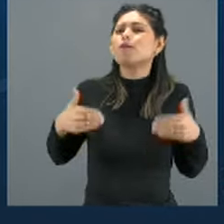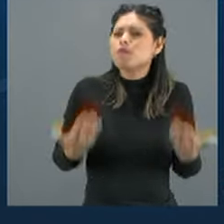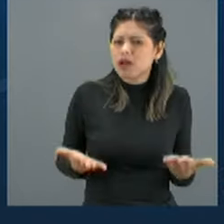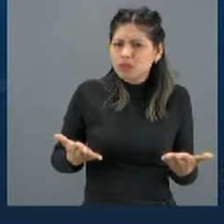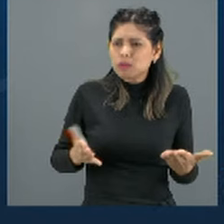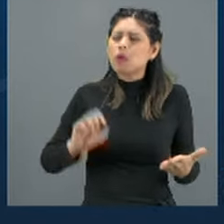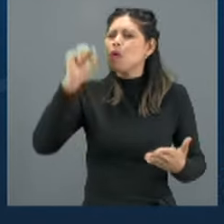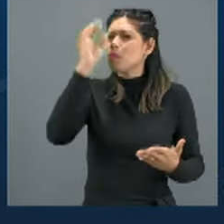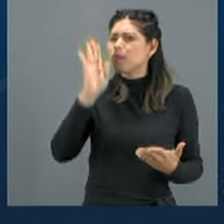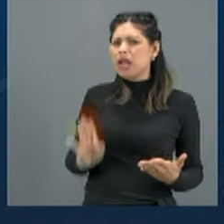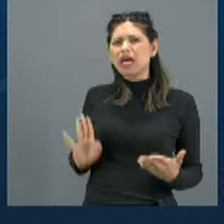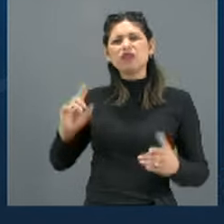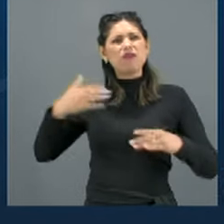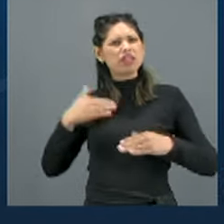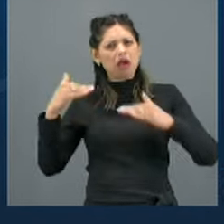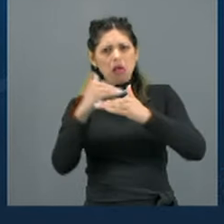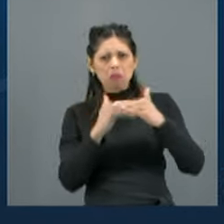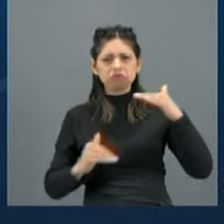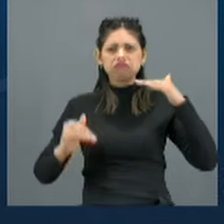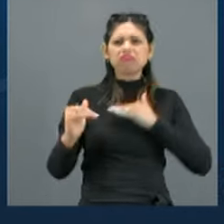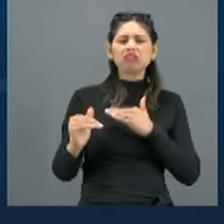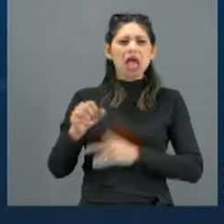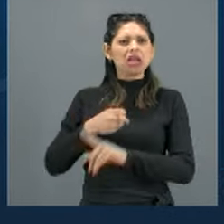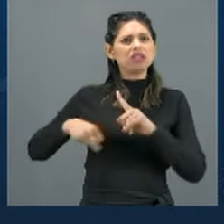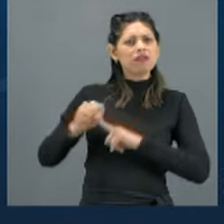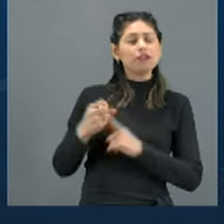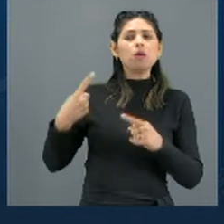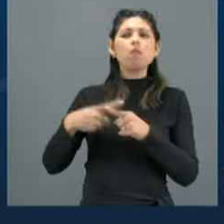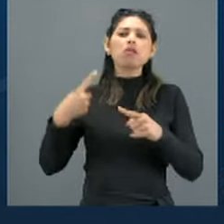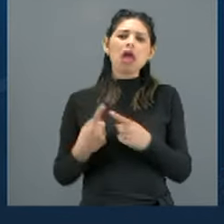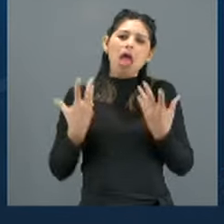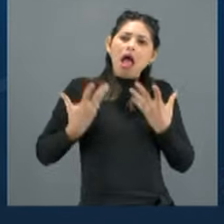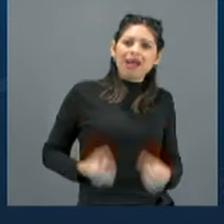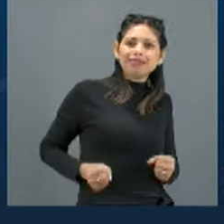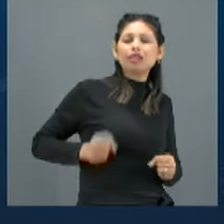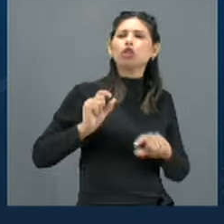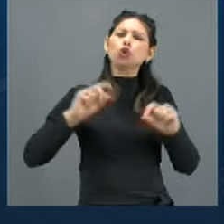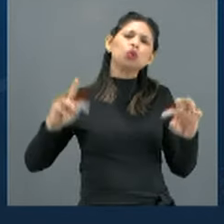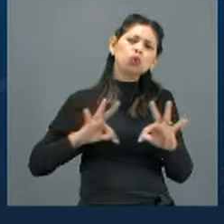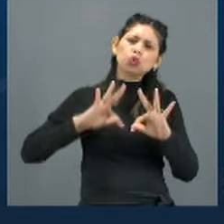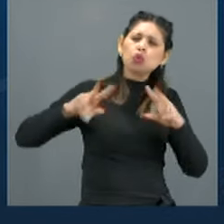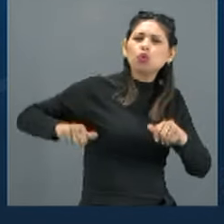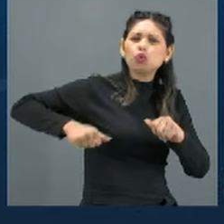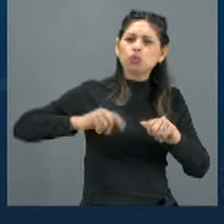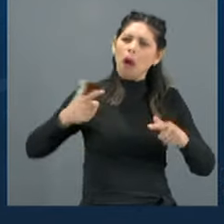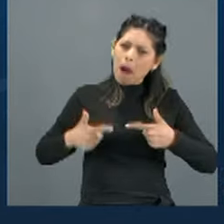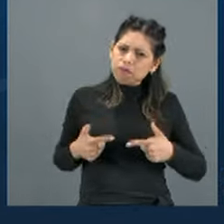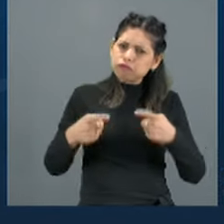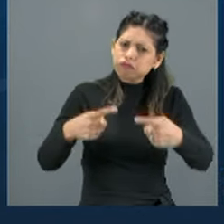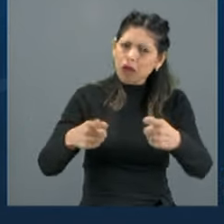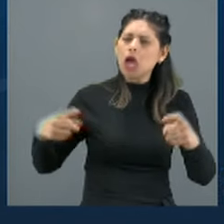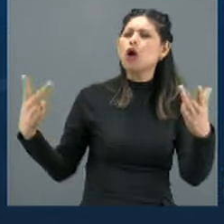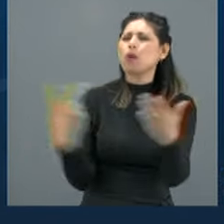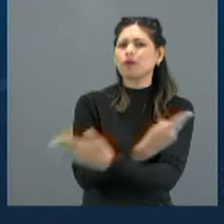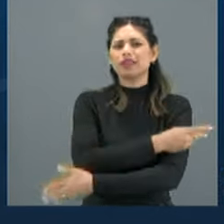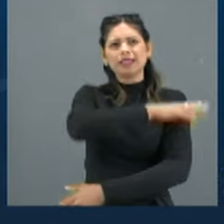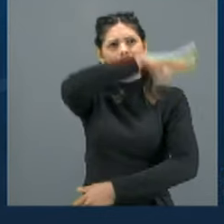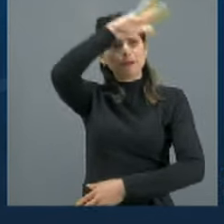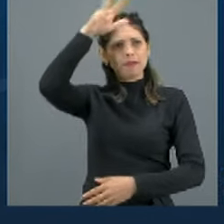Brasil será indiferente ou cúmplice dessa tragédia que acontece na Amazônia